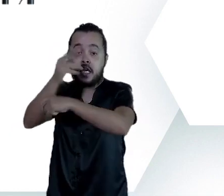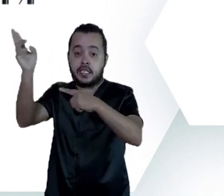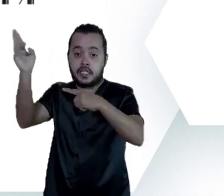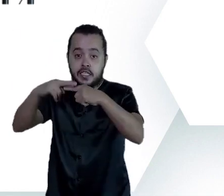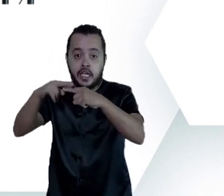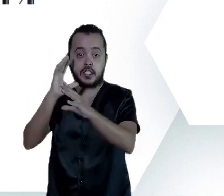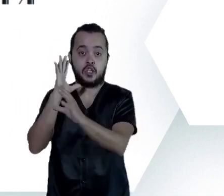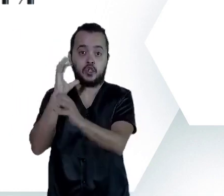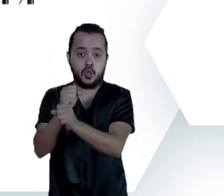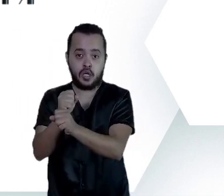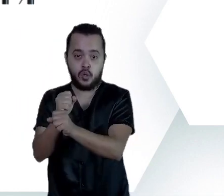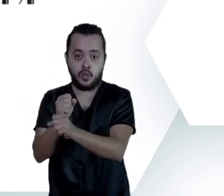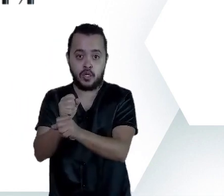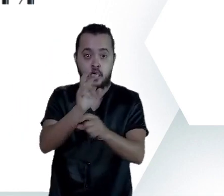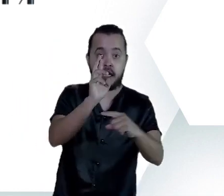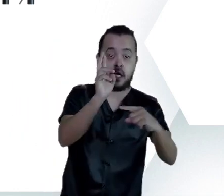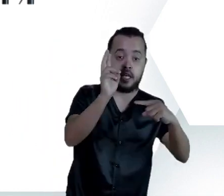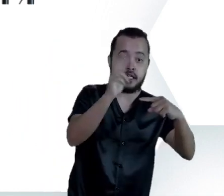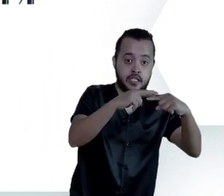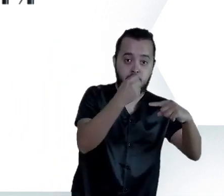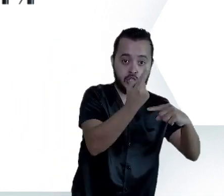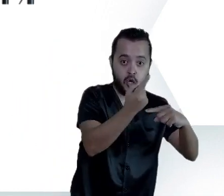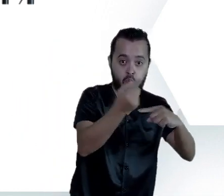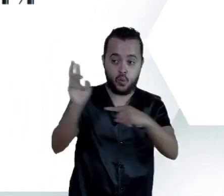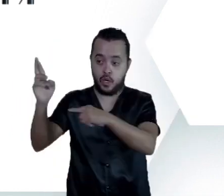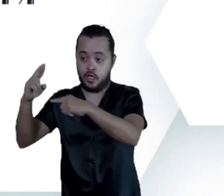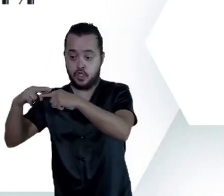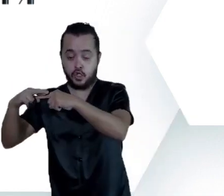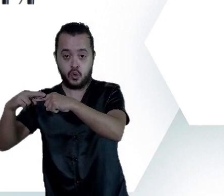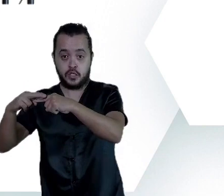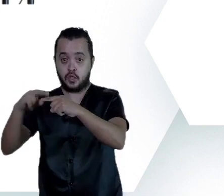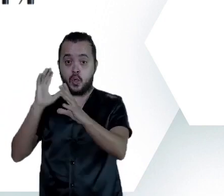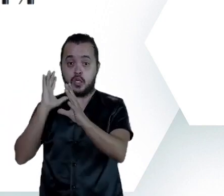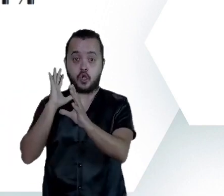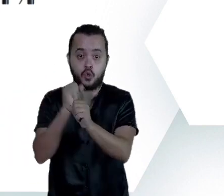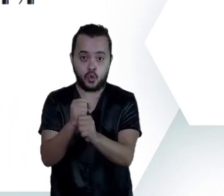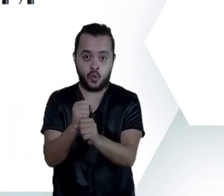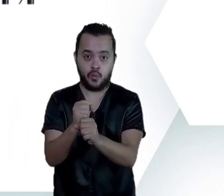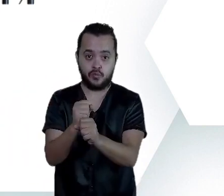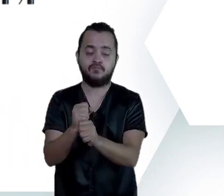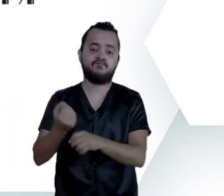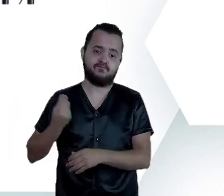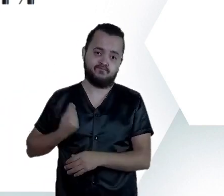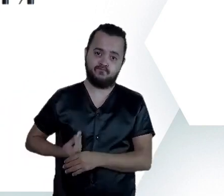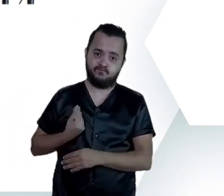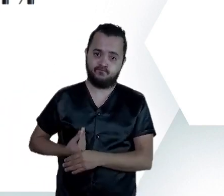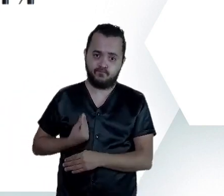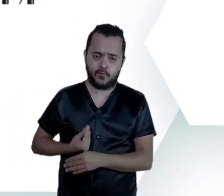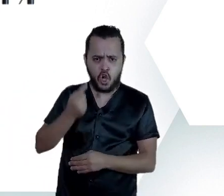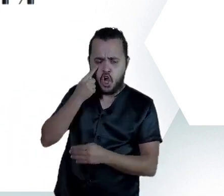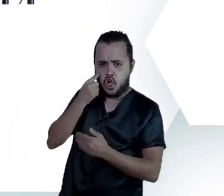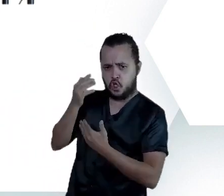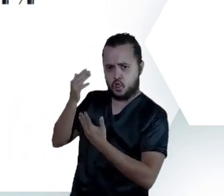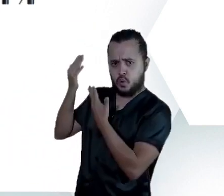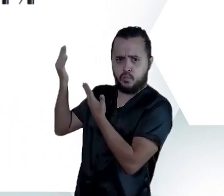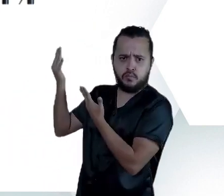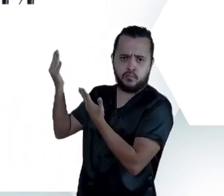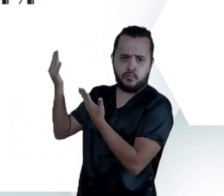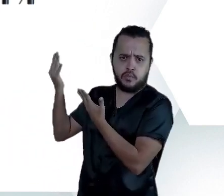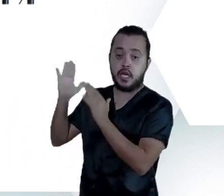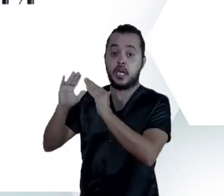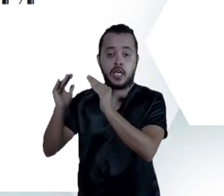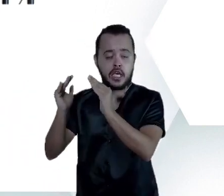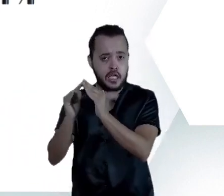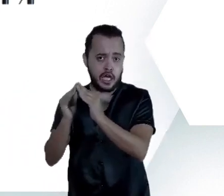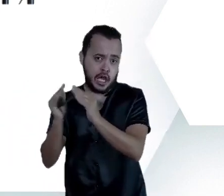da resistência 1 e resistência 2. Pronto, beleza? Então é assim que funciona. Vocês podem também pesquisar na casa de